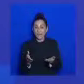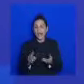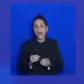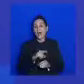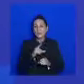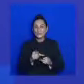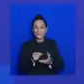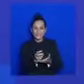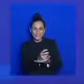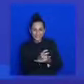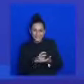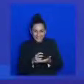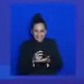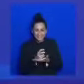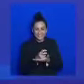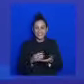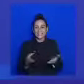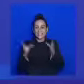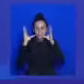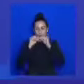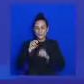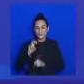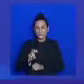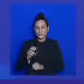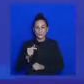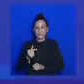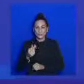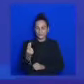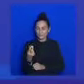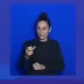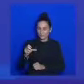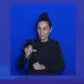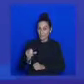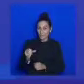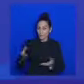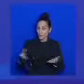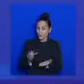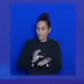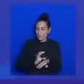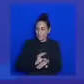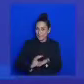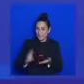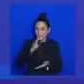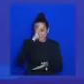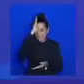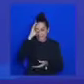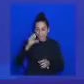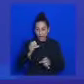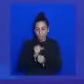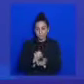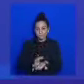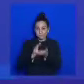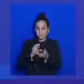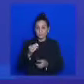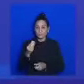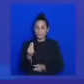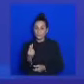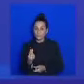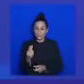ar o sorteio da Quina desta noite, é o concurso 5.729, que hoje tem prêmio principal acumulado